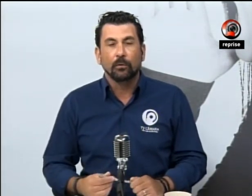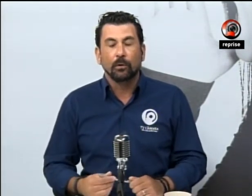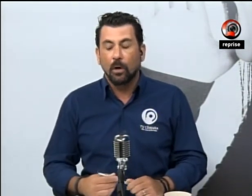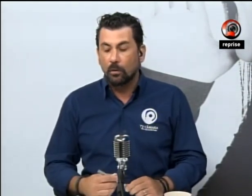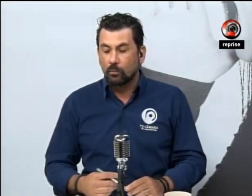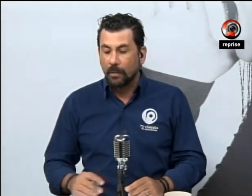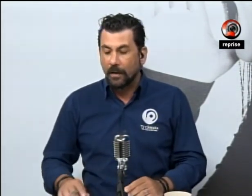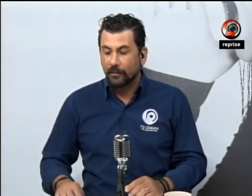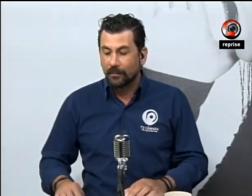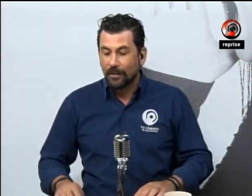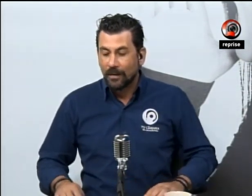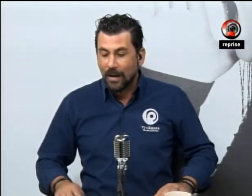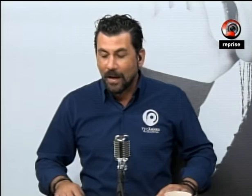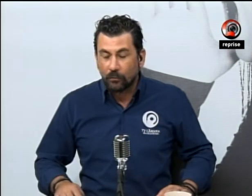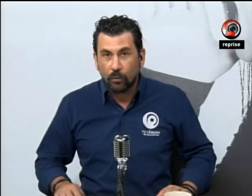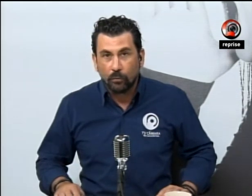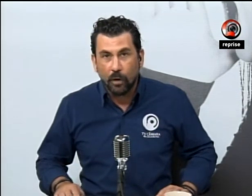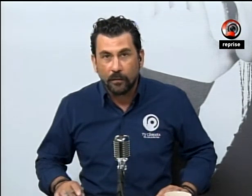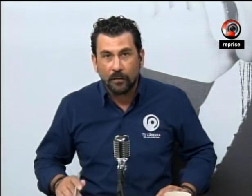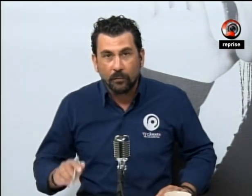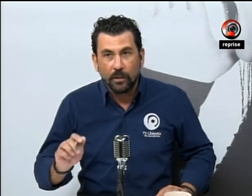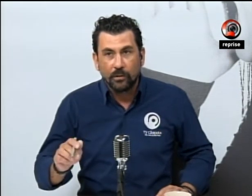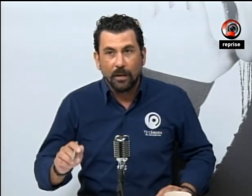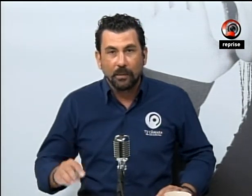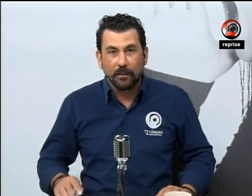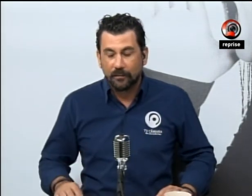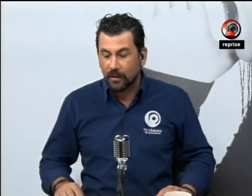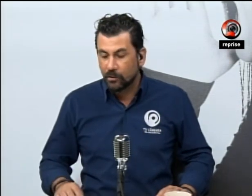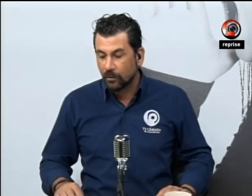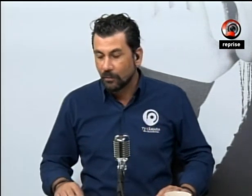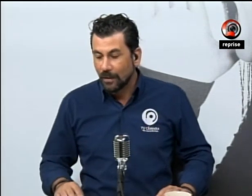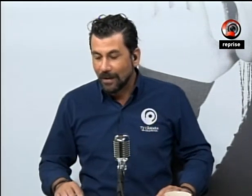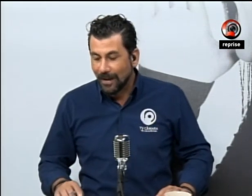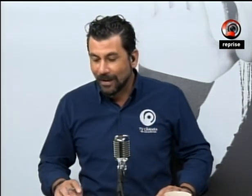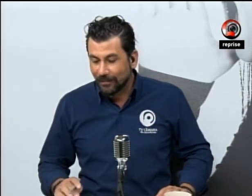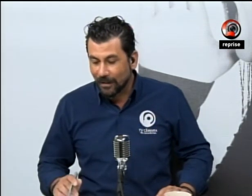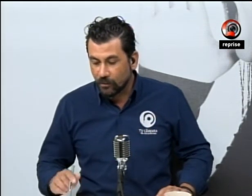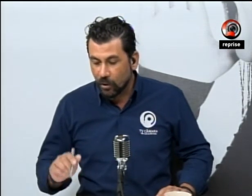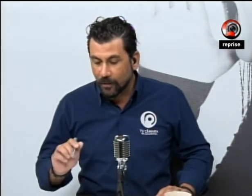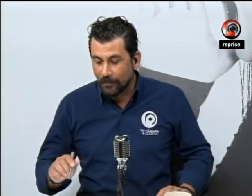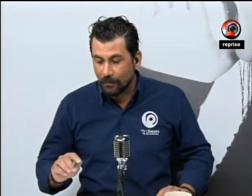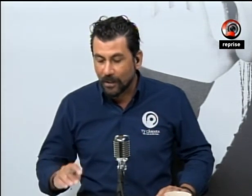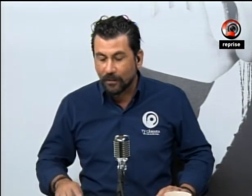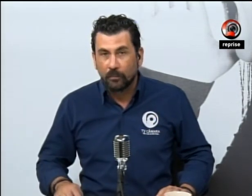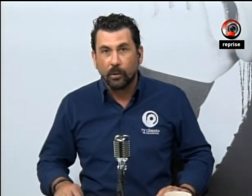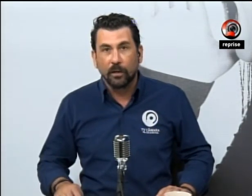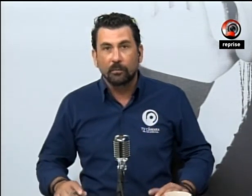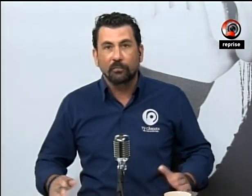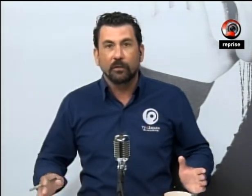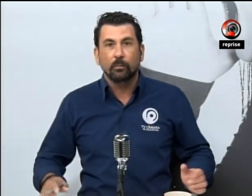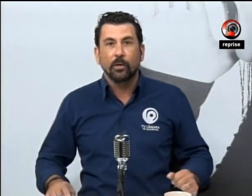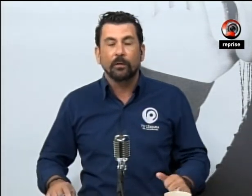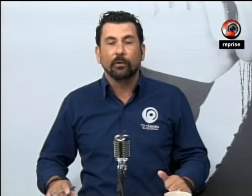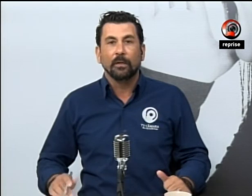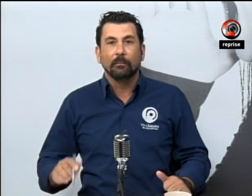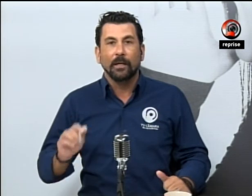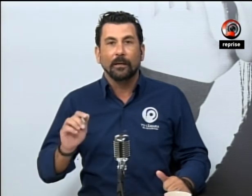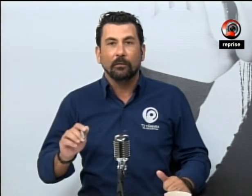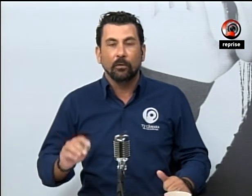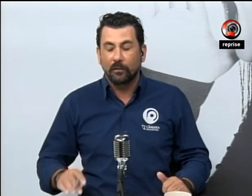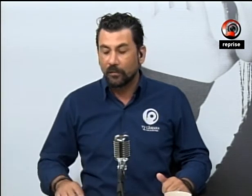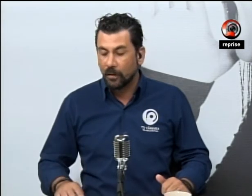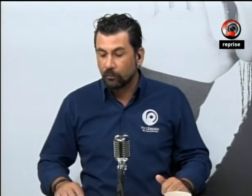será reprisado Logo mais às 8 horas da noite e amanhã cedinho às sete horas da manhã esse programa fica disponível